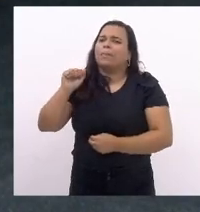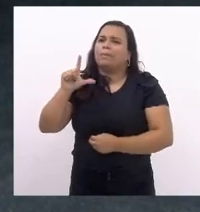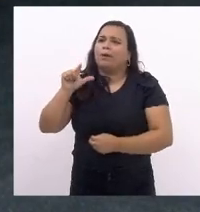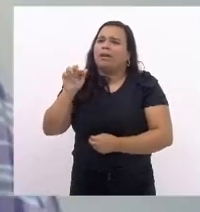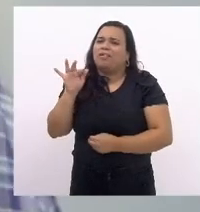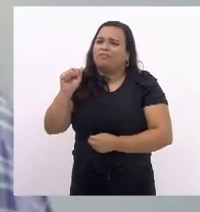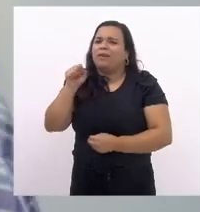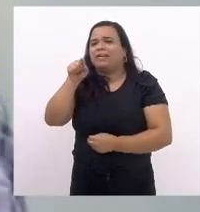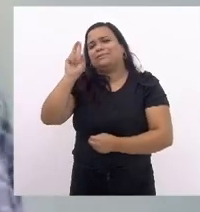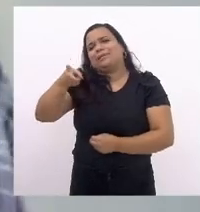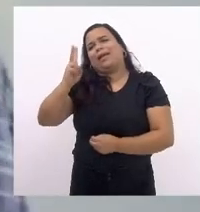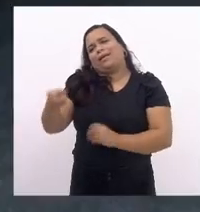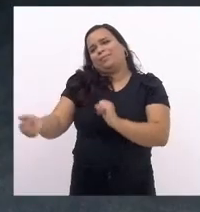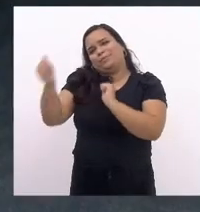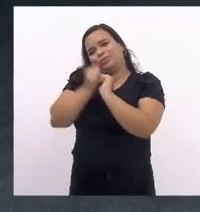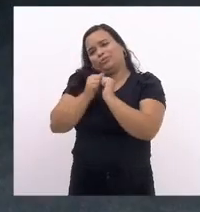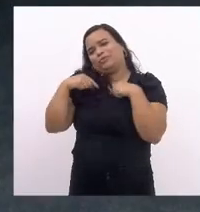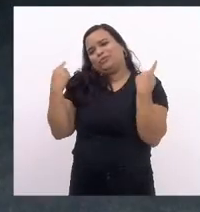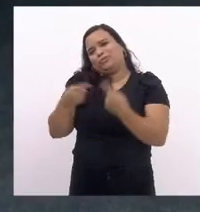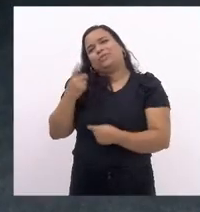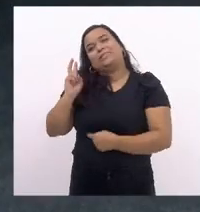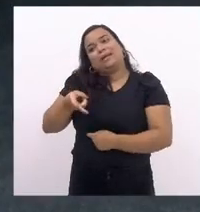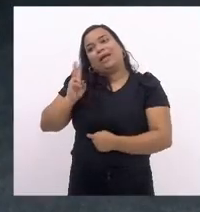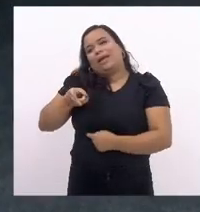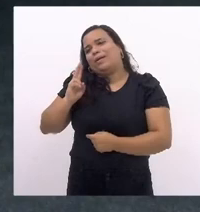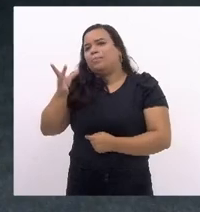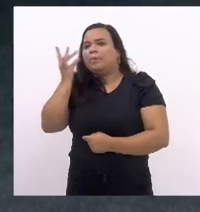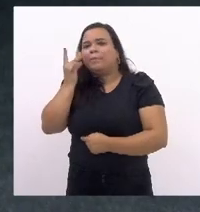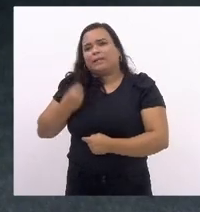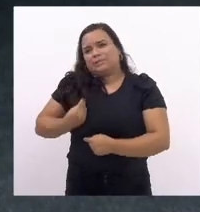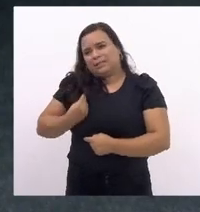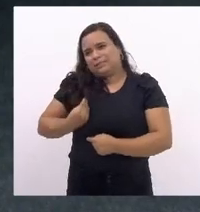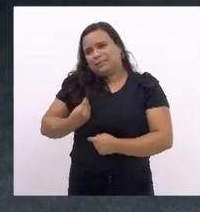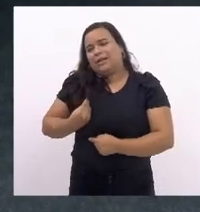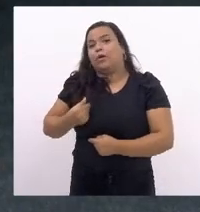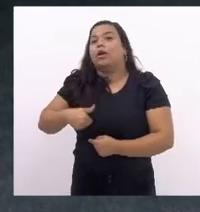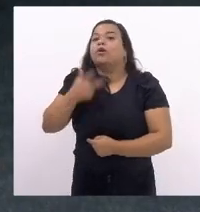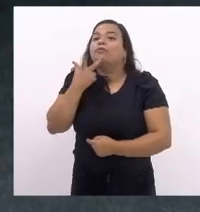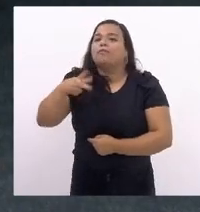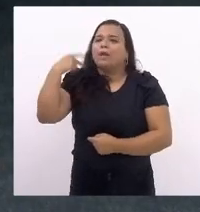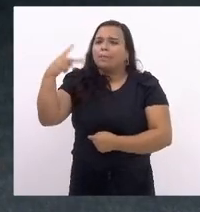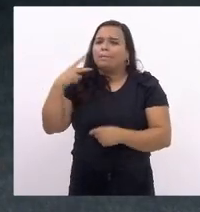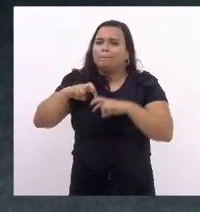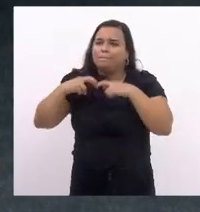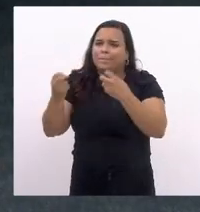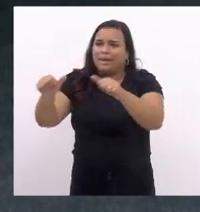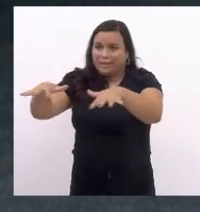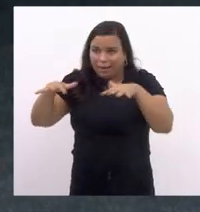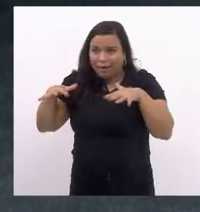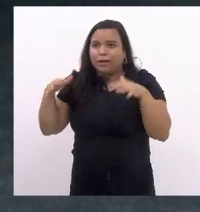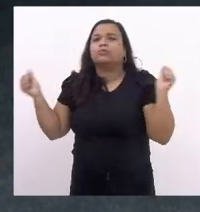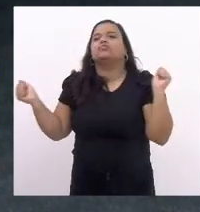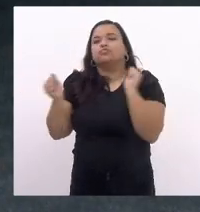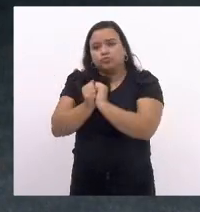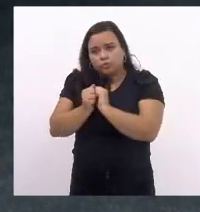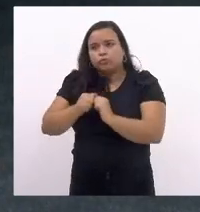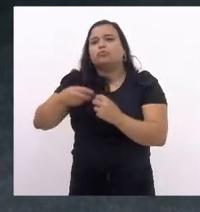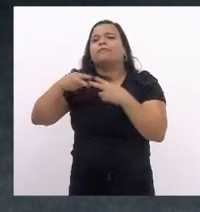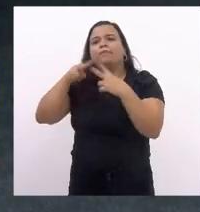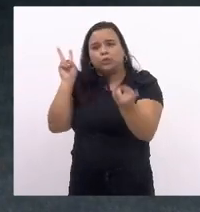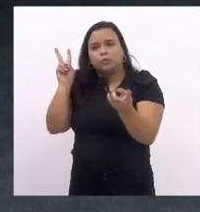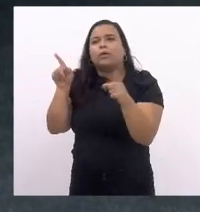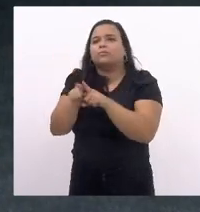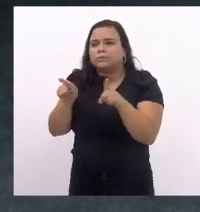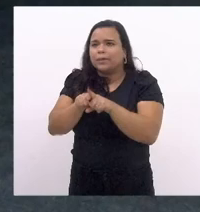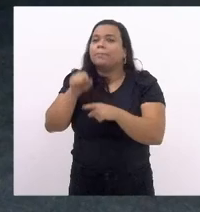conosco, sempre presencial. Quando eu falo em plenário virtual também. Vossa